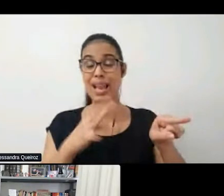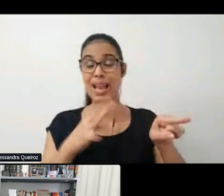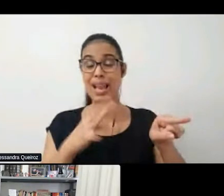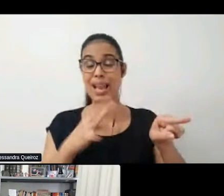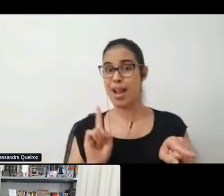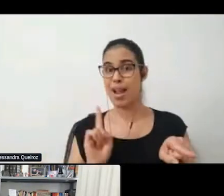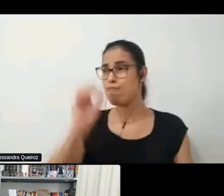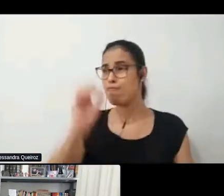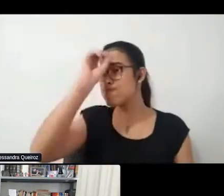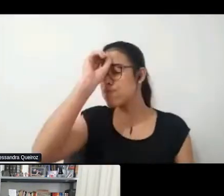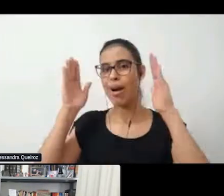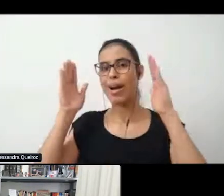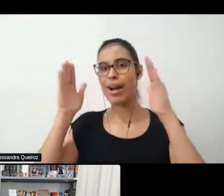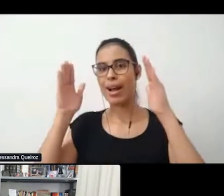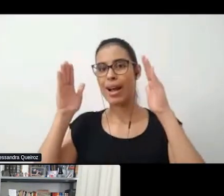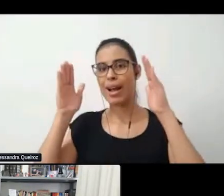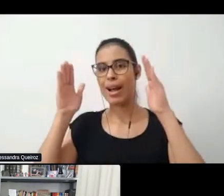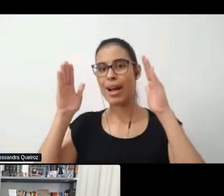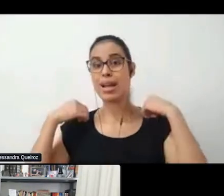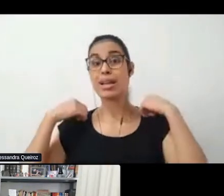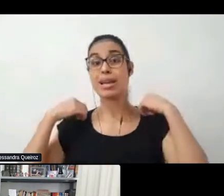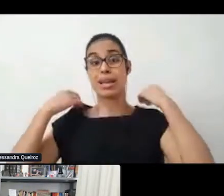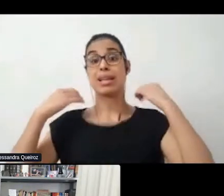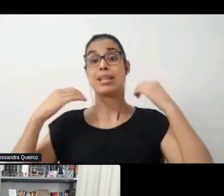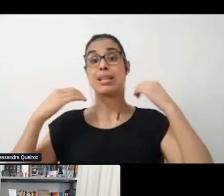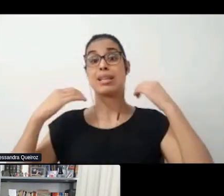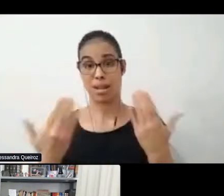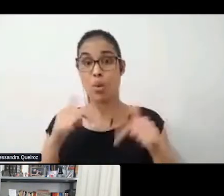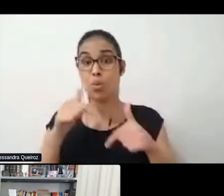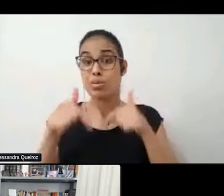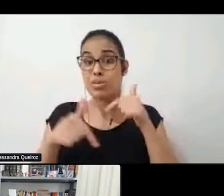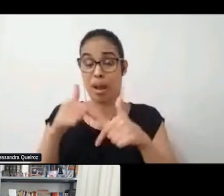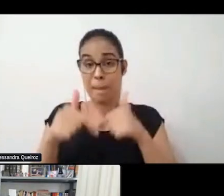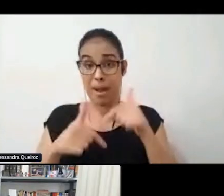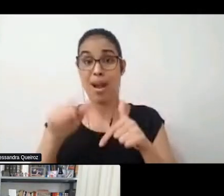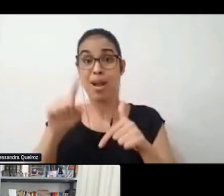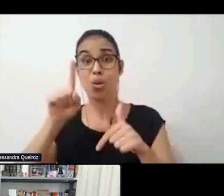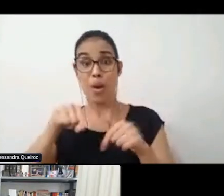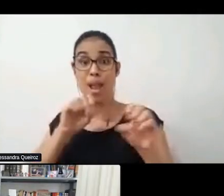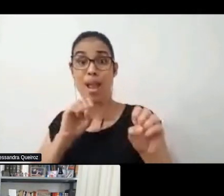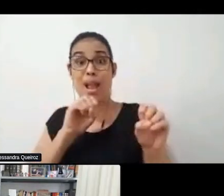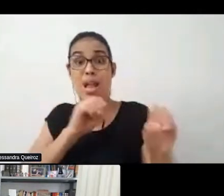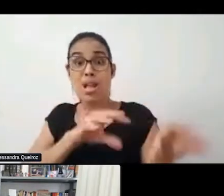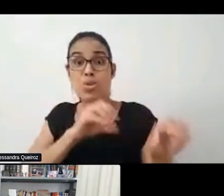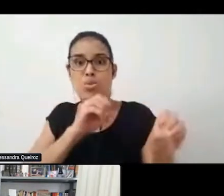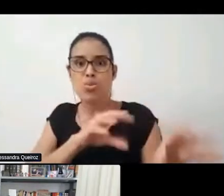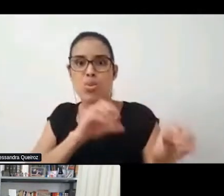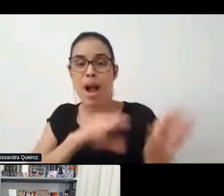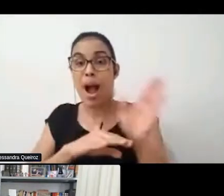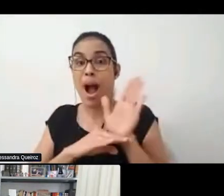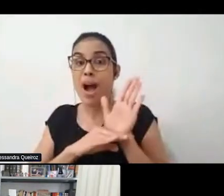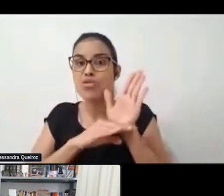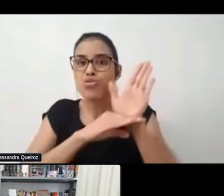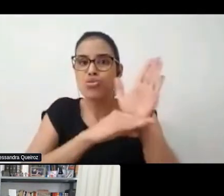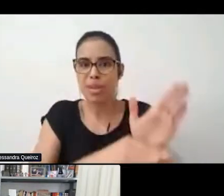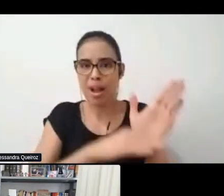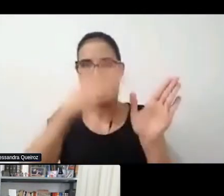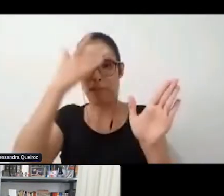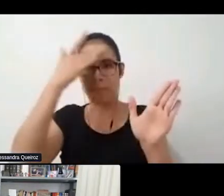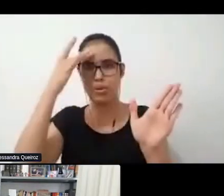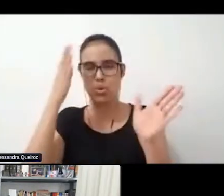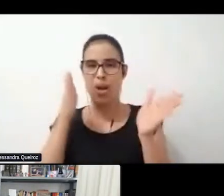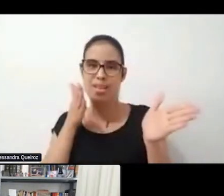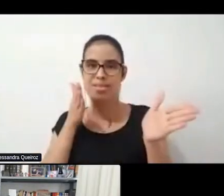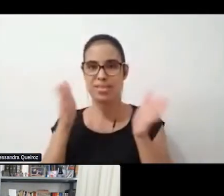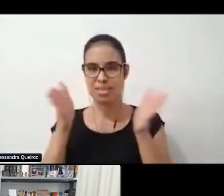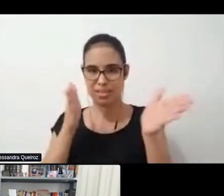muito do nosso trabalho é de educar as pessoas sobre o assunto de acessibilidade.